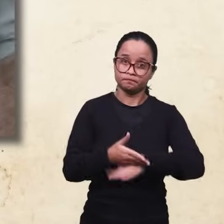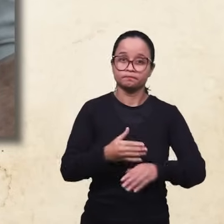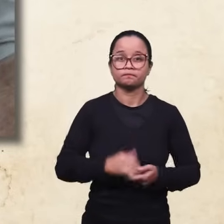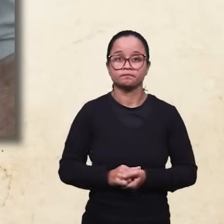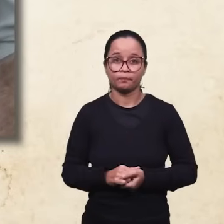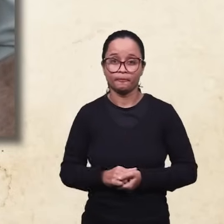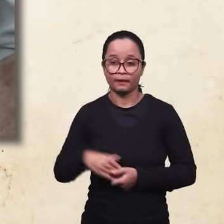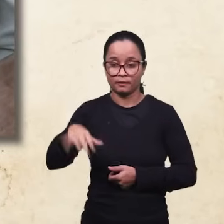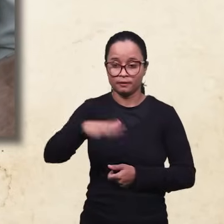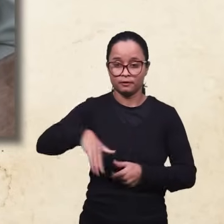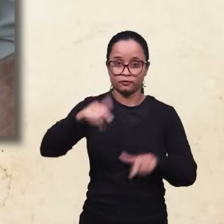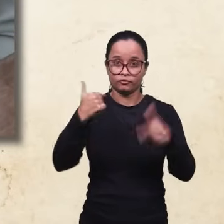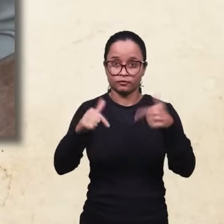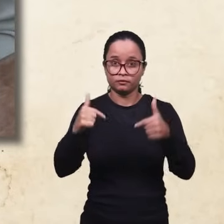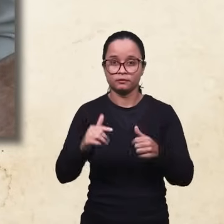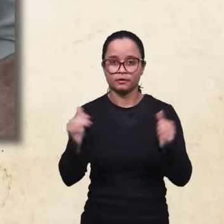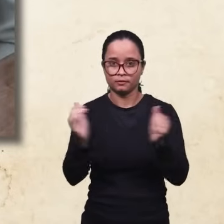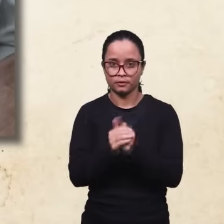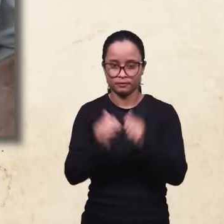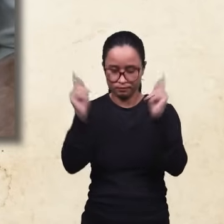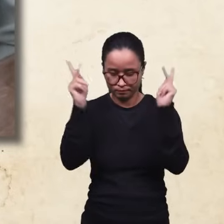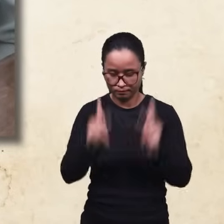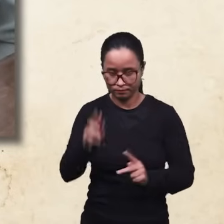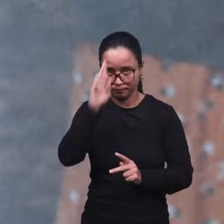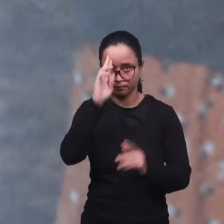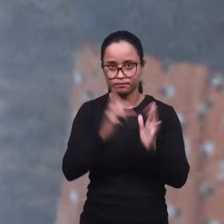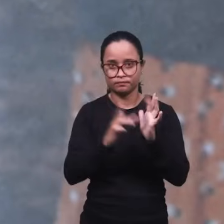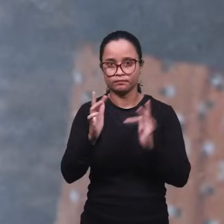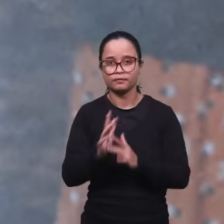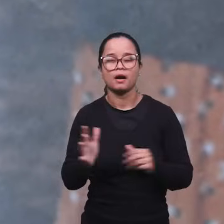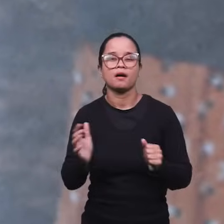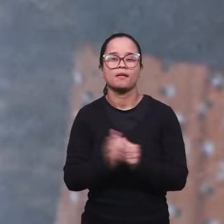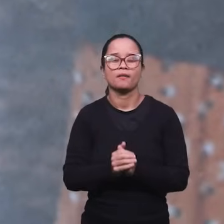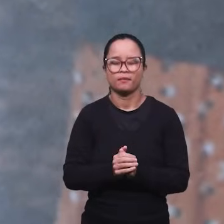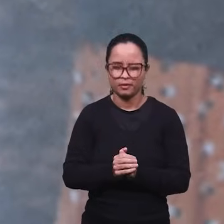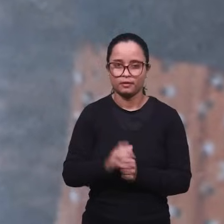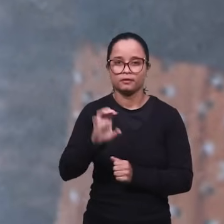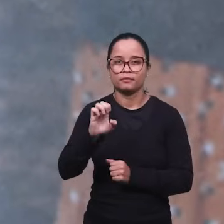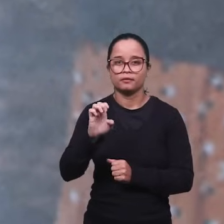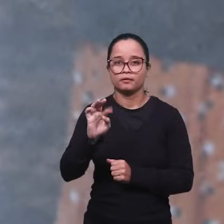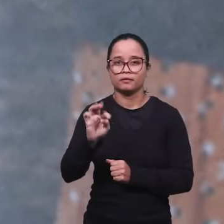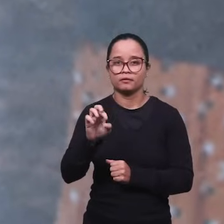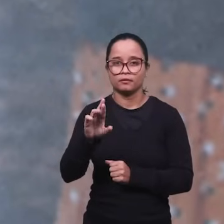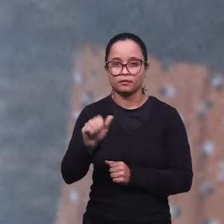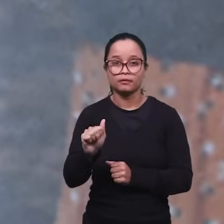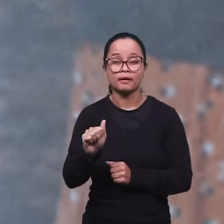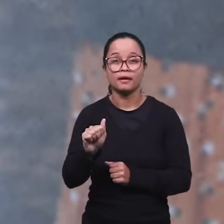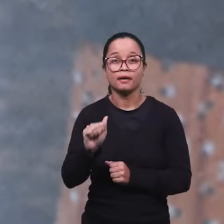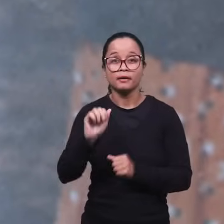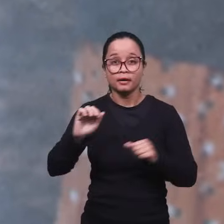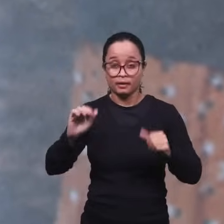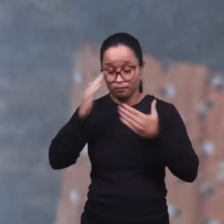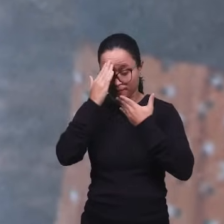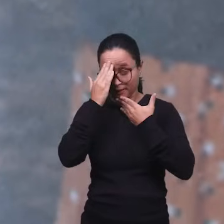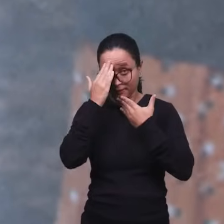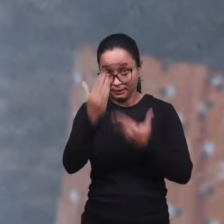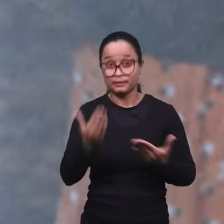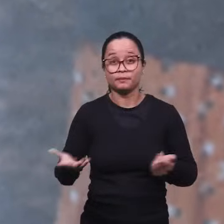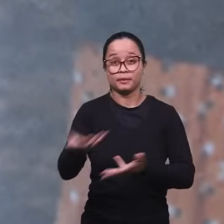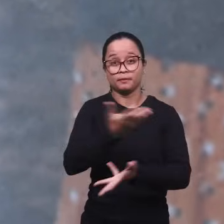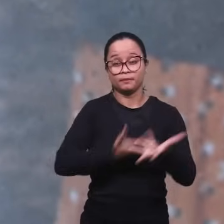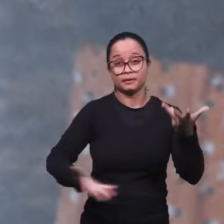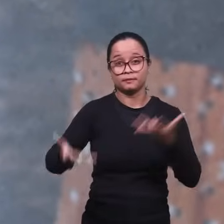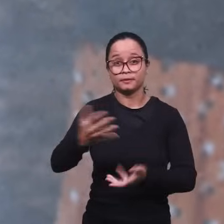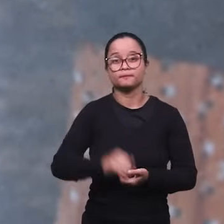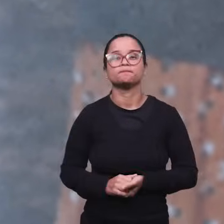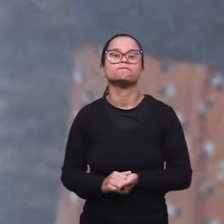no mercado de trabalho? Amém? A paz do Senhor Jesus. Amém, Esther, a paz do Senhor. Obrigado pela sua participação, pela